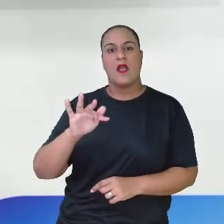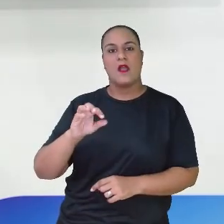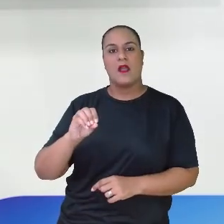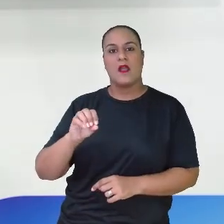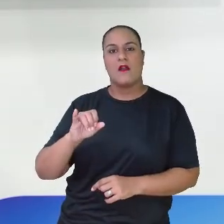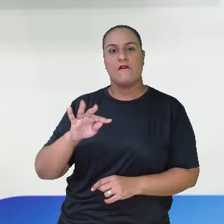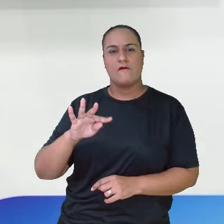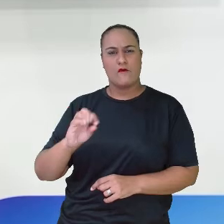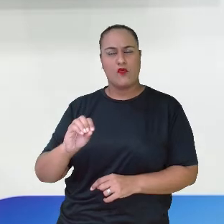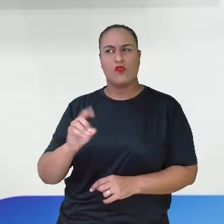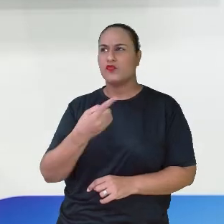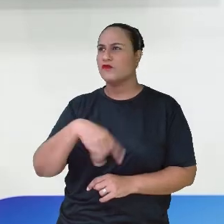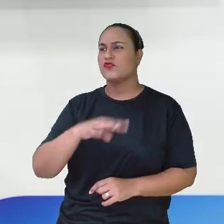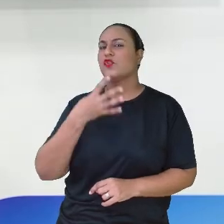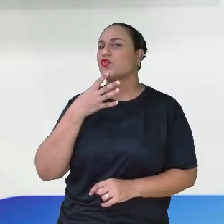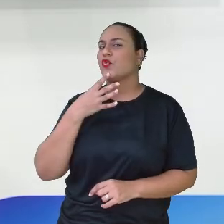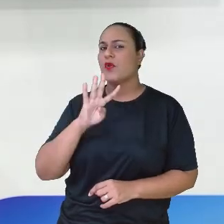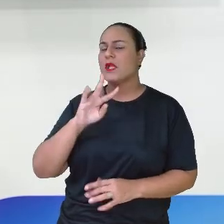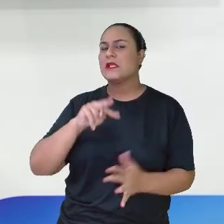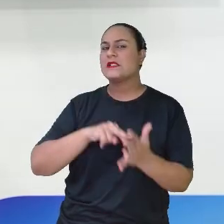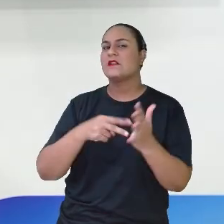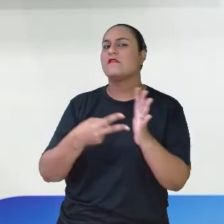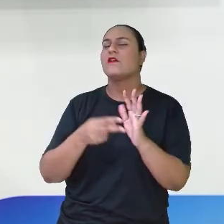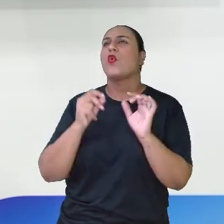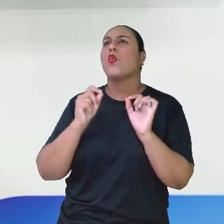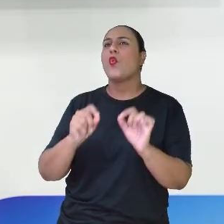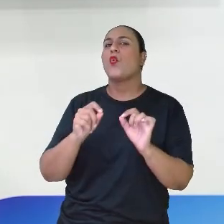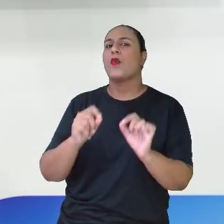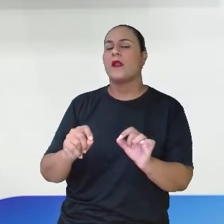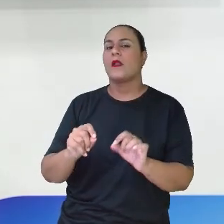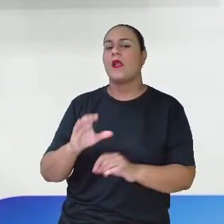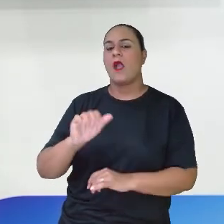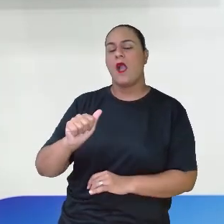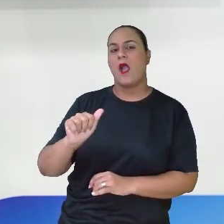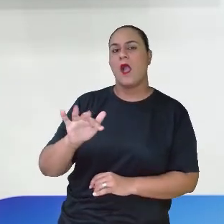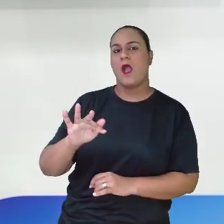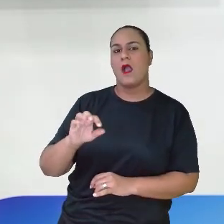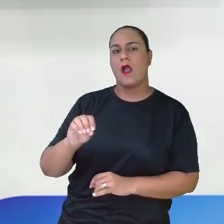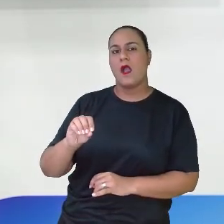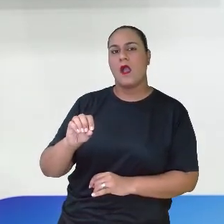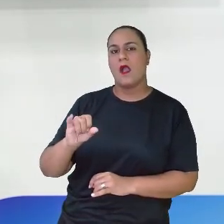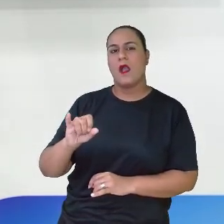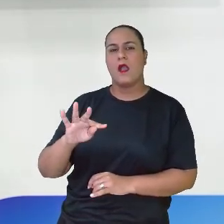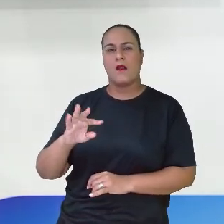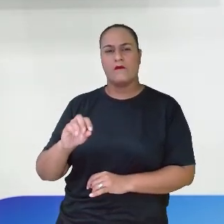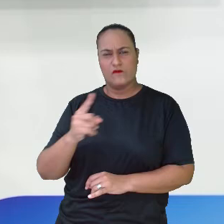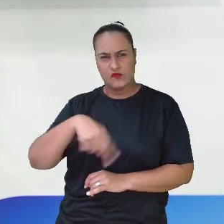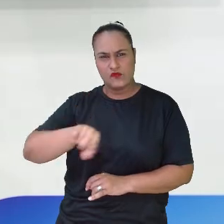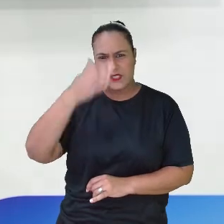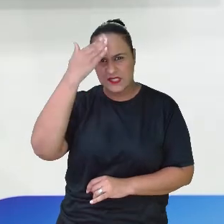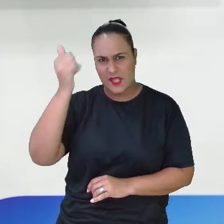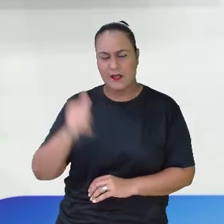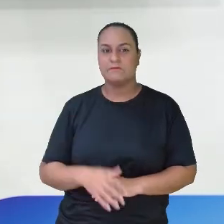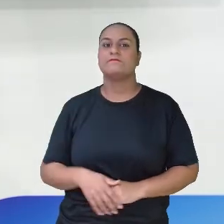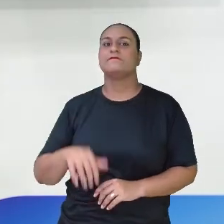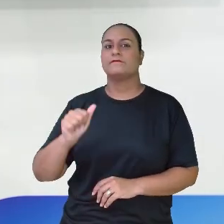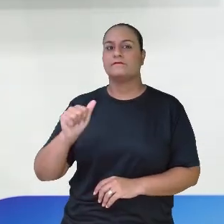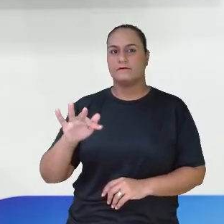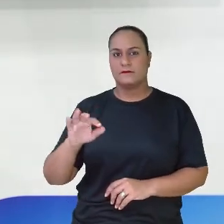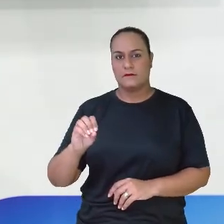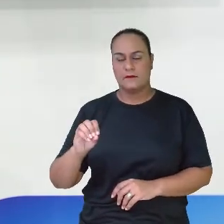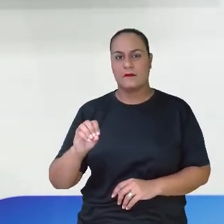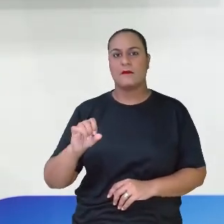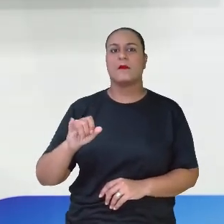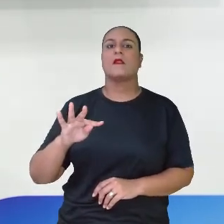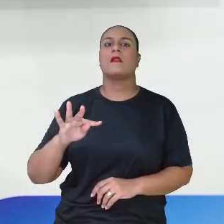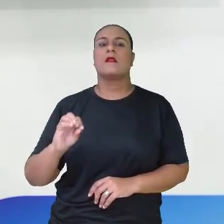talvez vocês desconheçam o significado. O que significa afoito? Será que vocês sabem? Afoito é